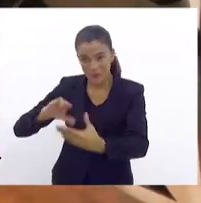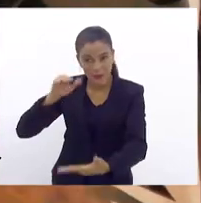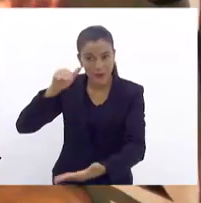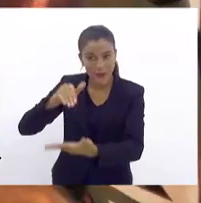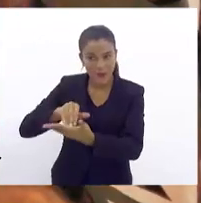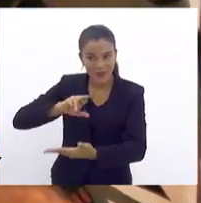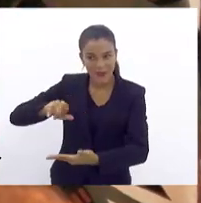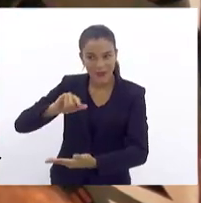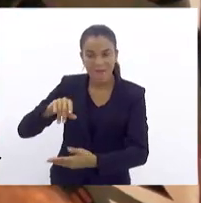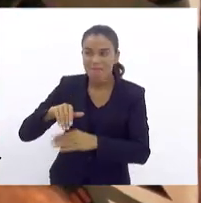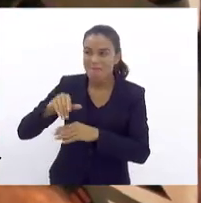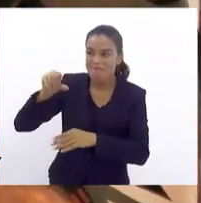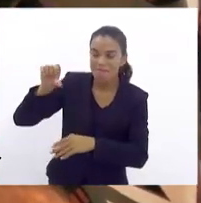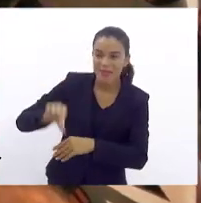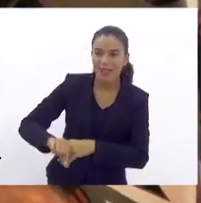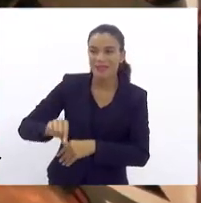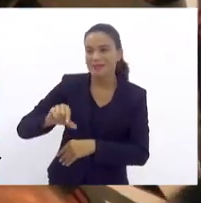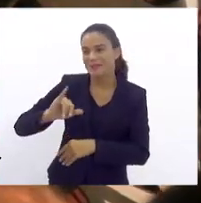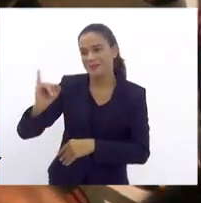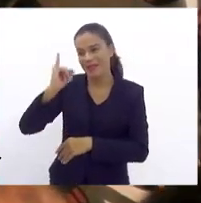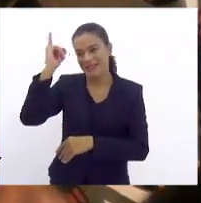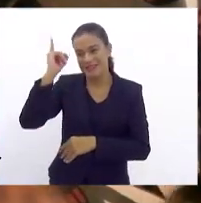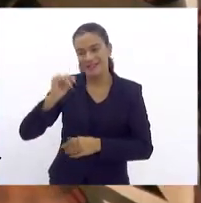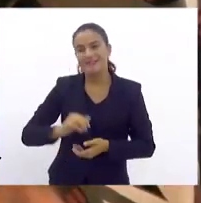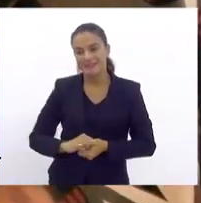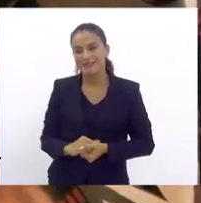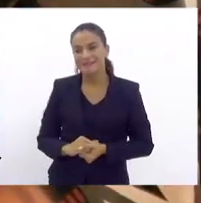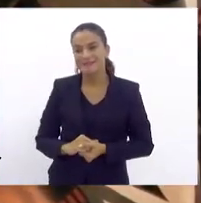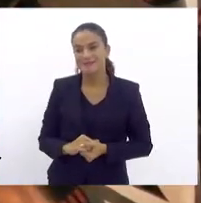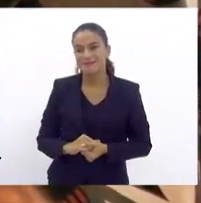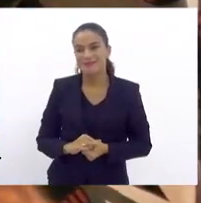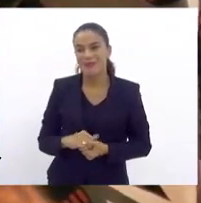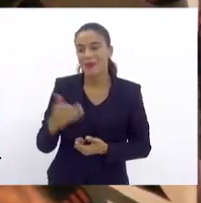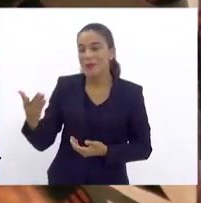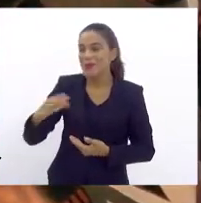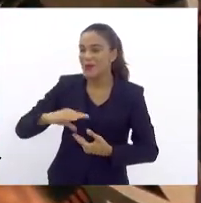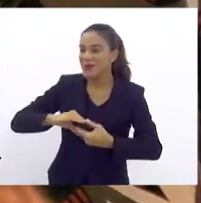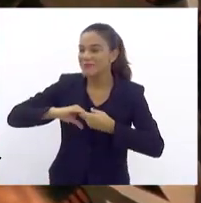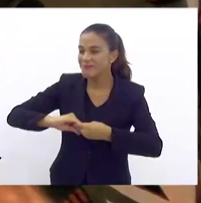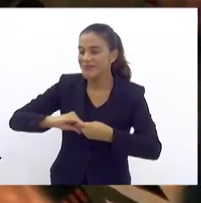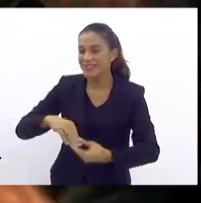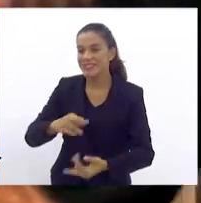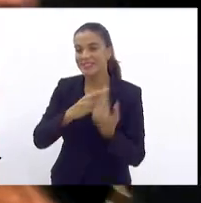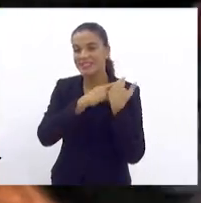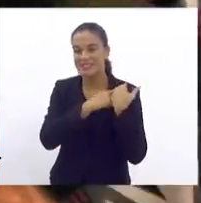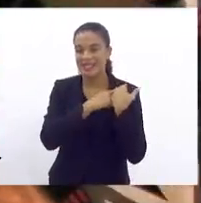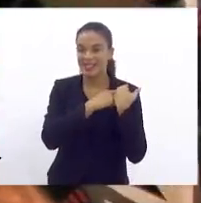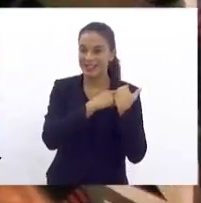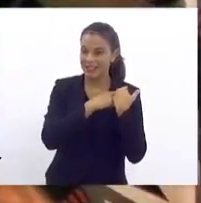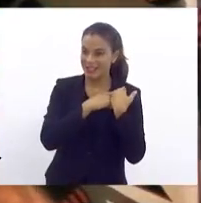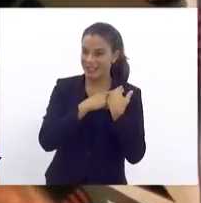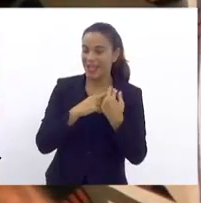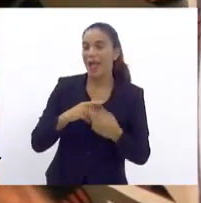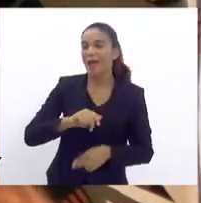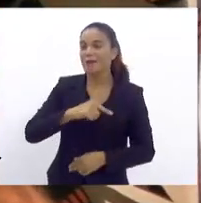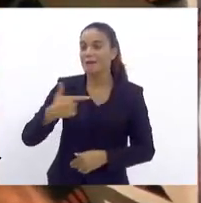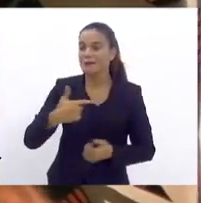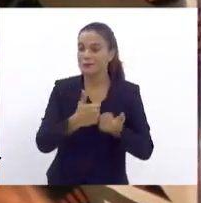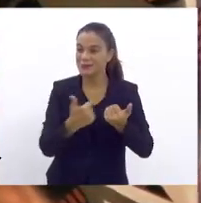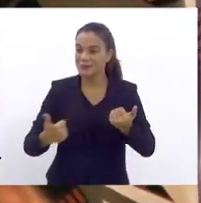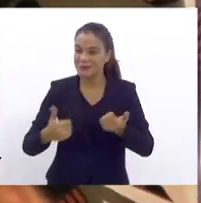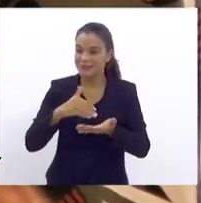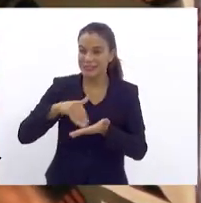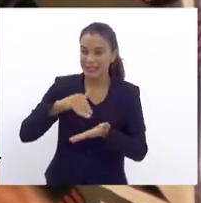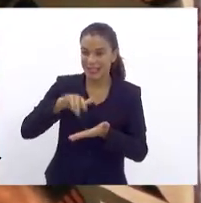mas não mais importante o meu querido chefe hoje né que é o nosso querido subsecretário de